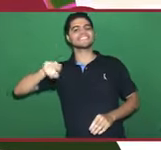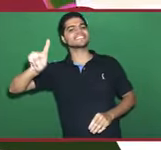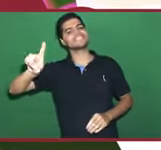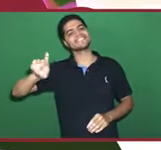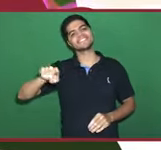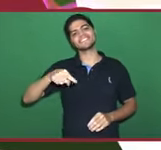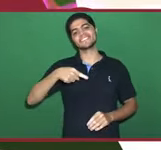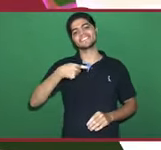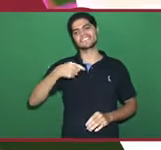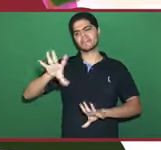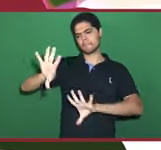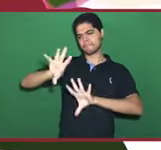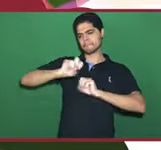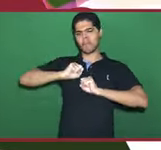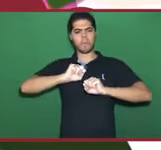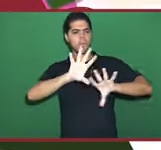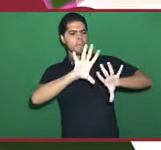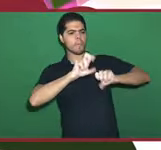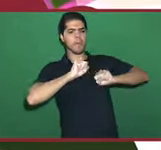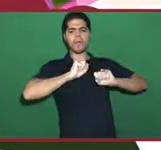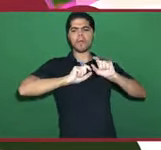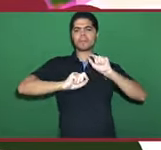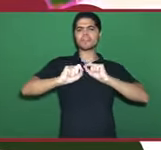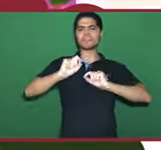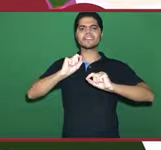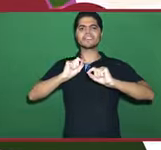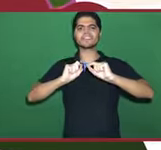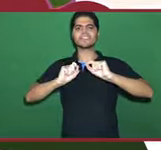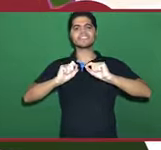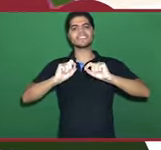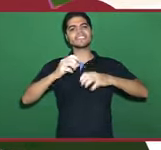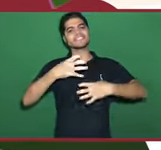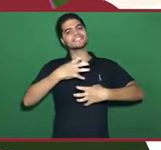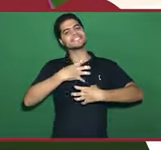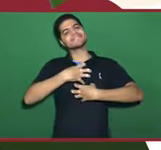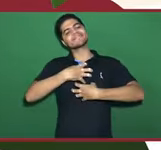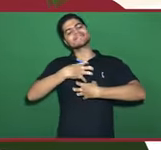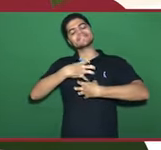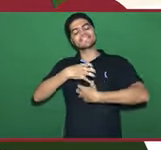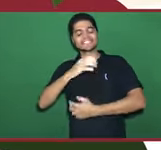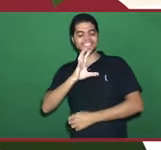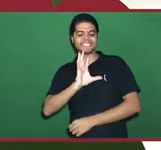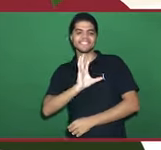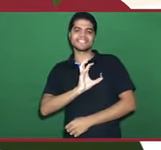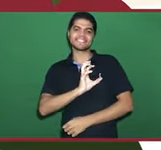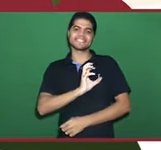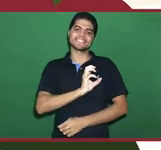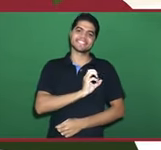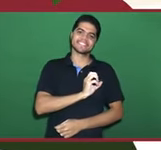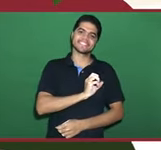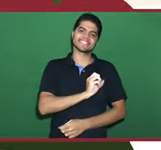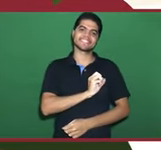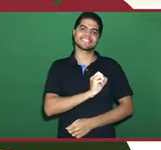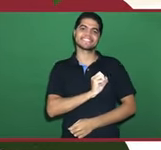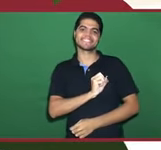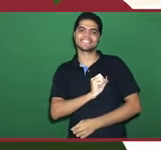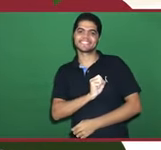Poder ir e vir, então contrair sintomas de amor.